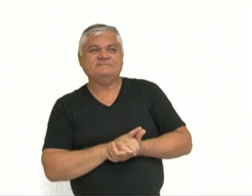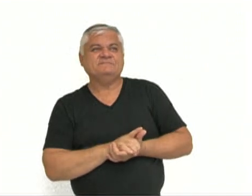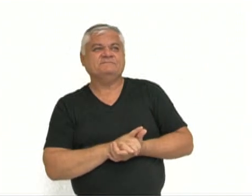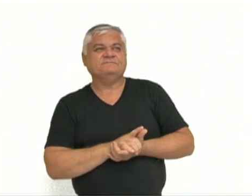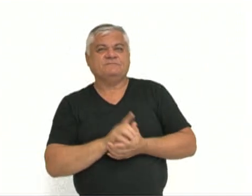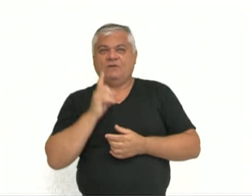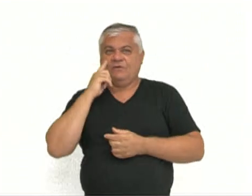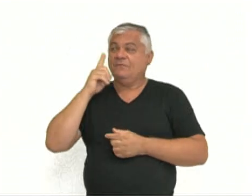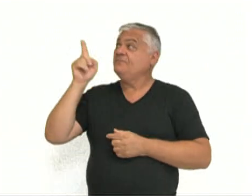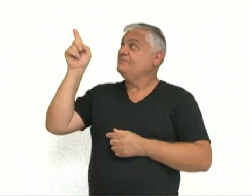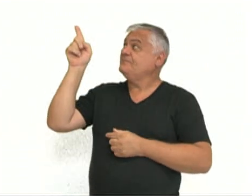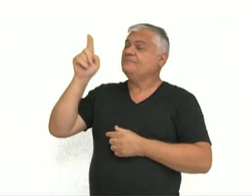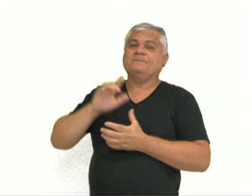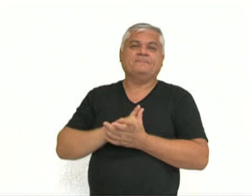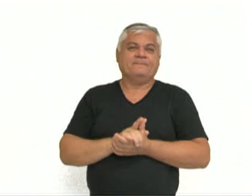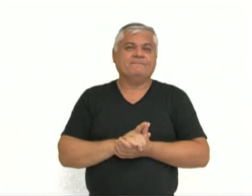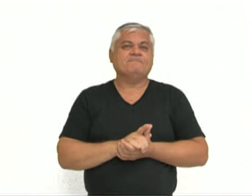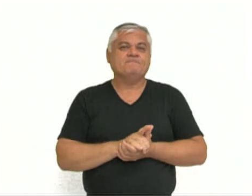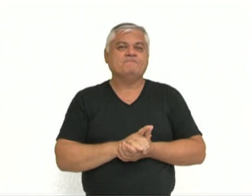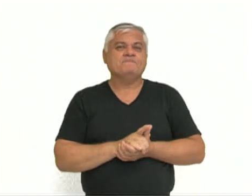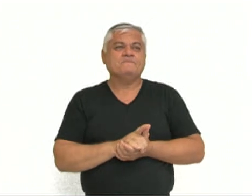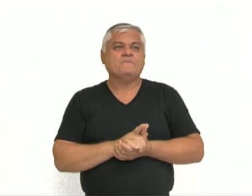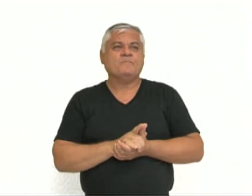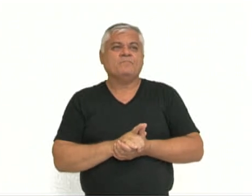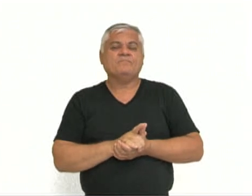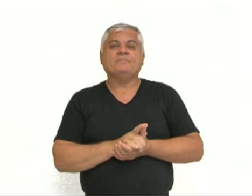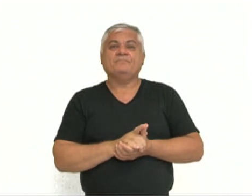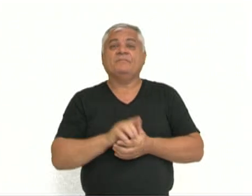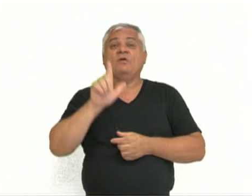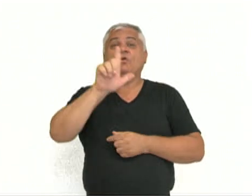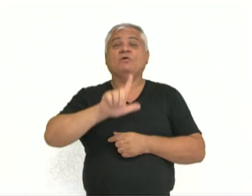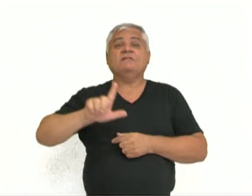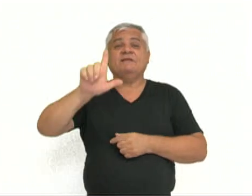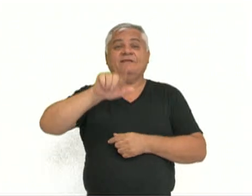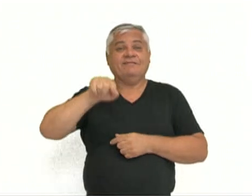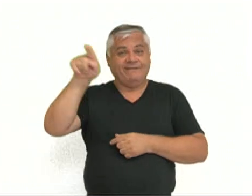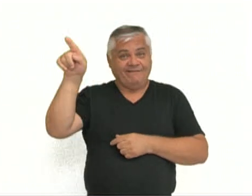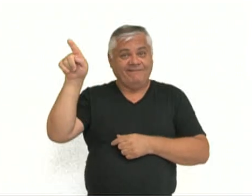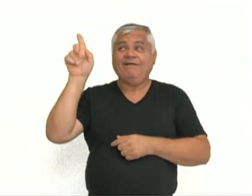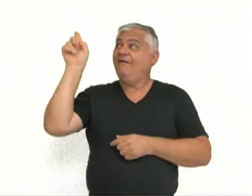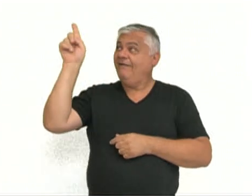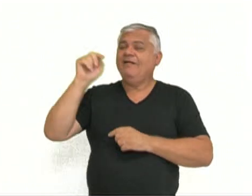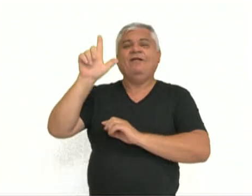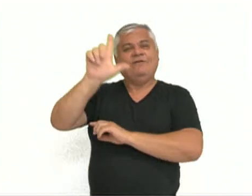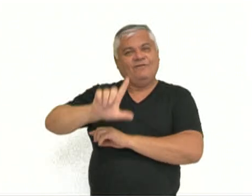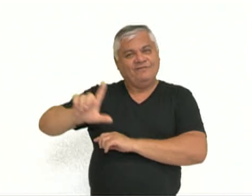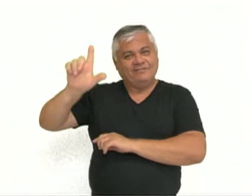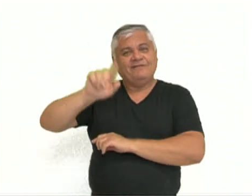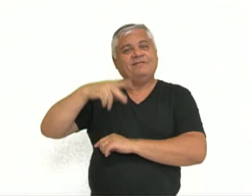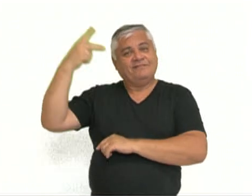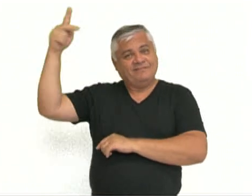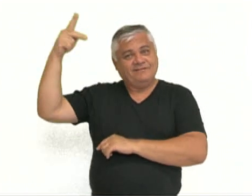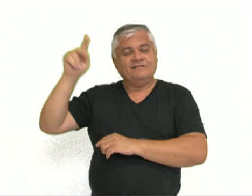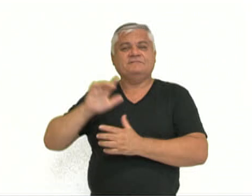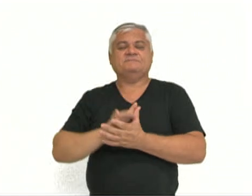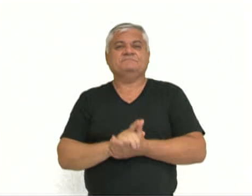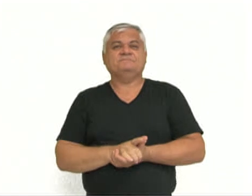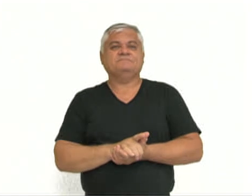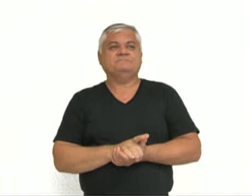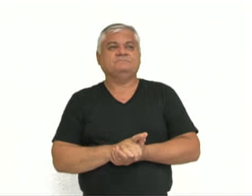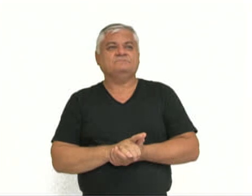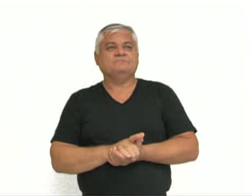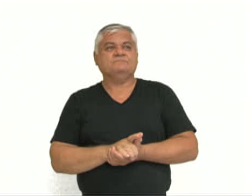pessoal. Estação de tratamento de água Guarani, fica lá em Londrina. Bem bacana. Olha lá os londrinenses, um grande abraço para